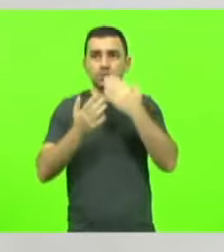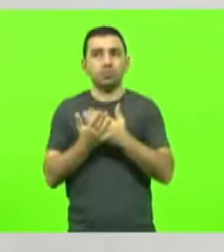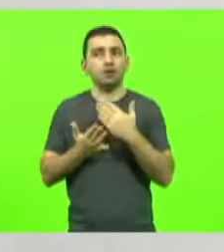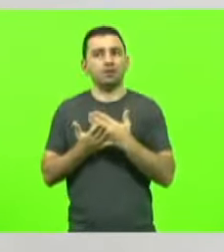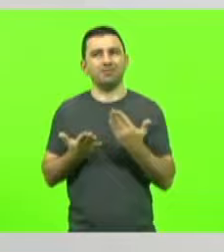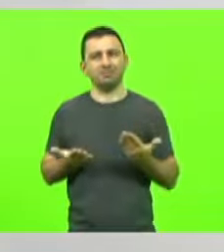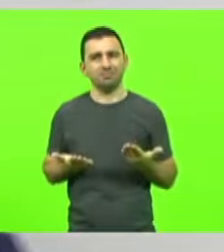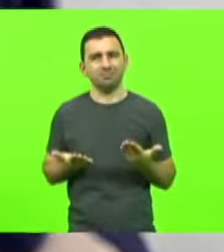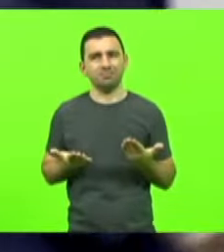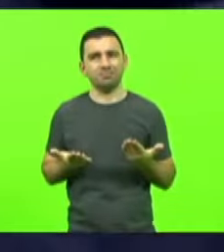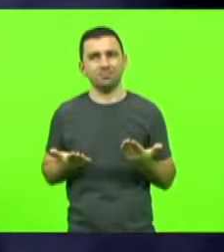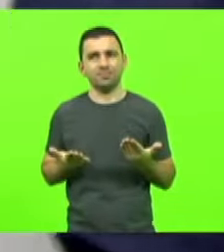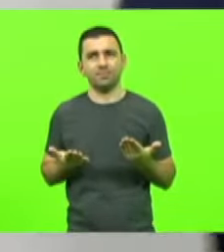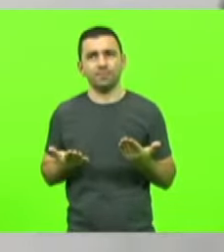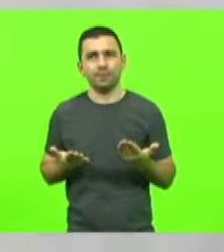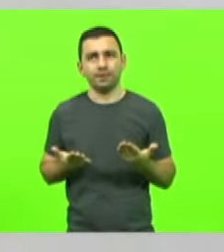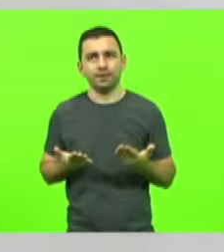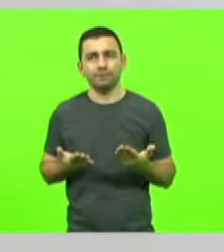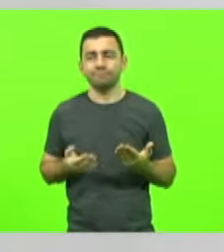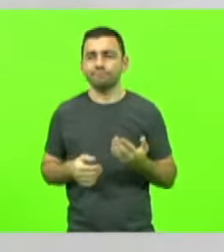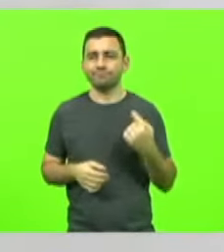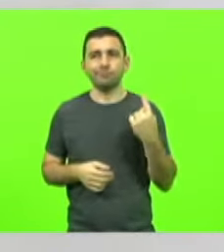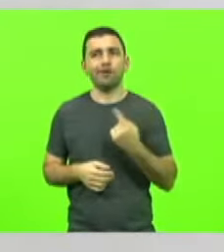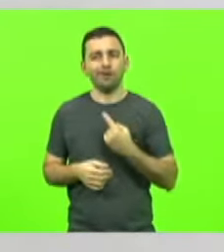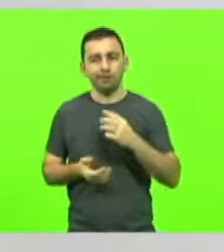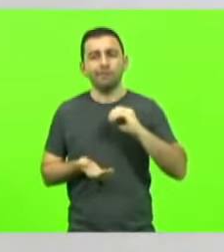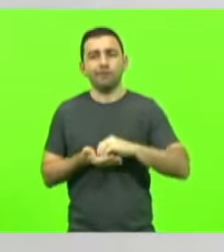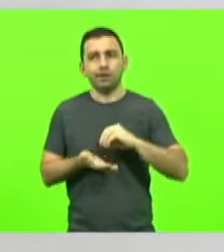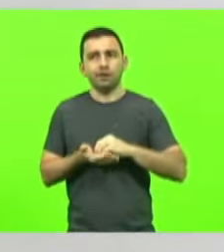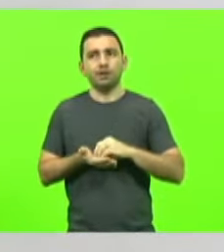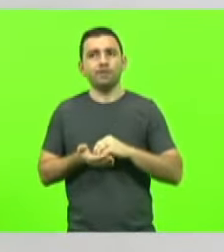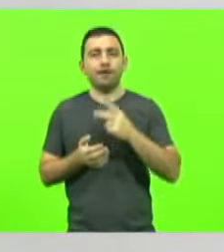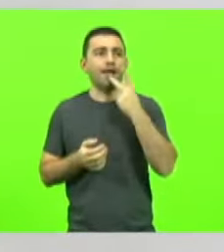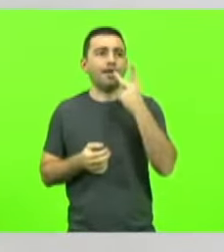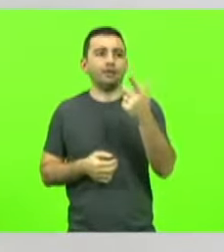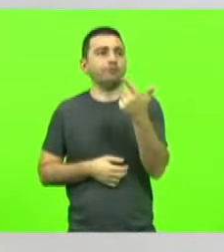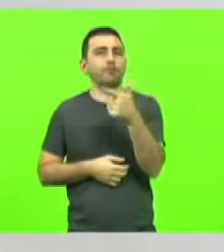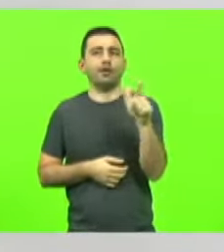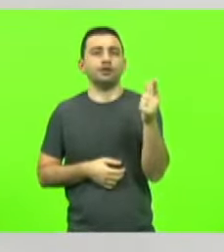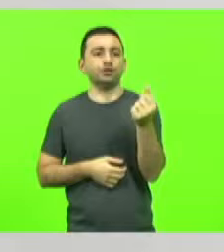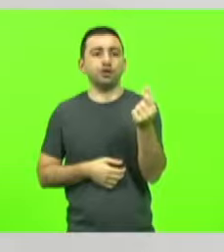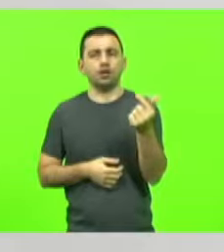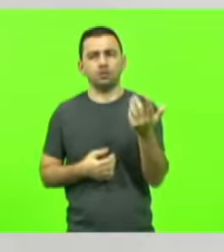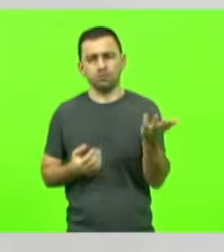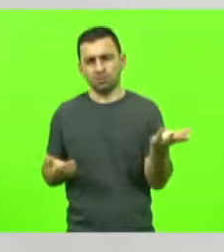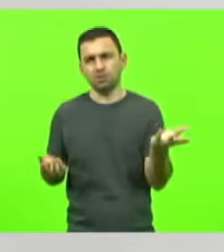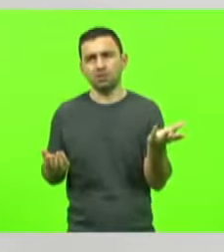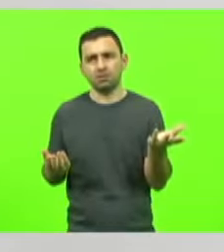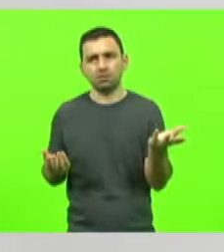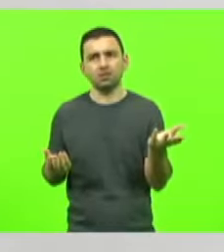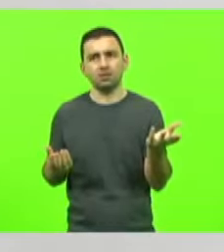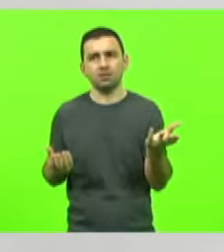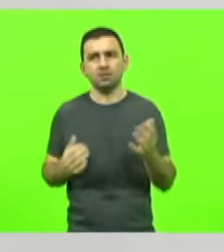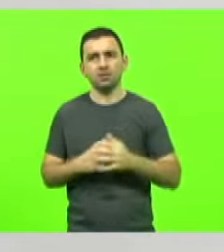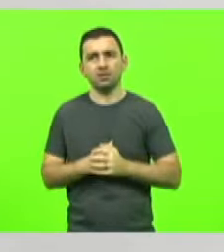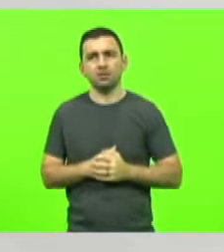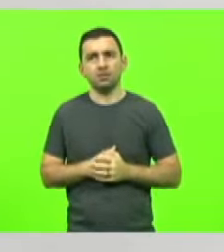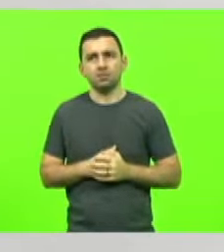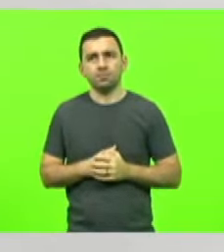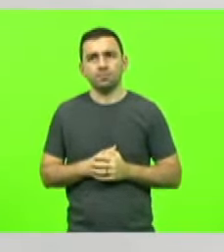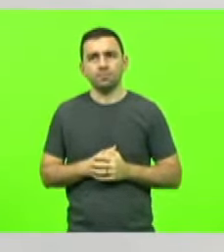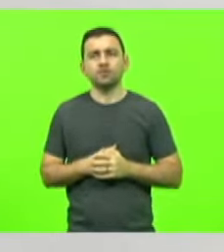Ora, só que falta, só o que nos faltava, alegar-se que não tem dinheiro em caixa para isso. Não é,